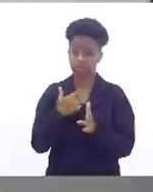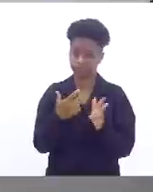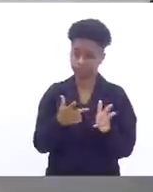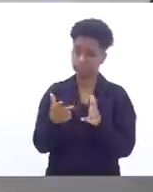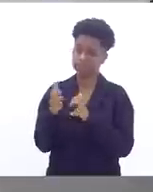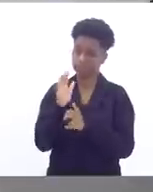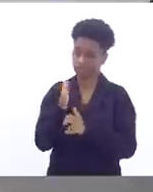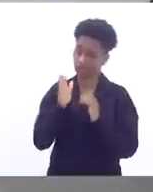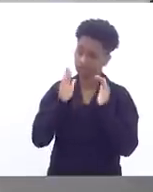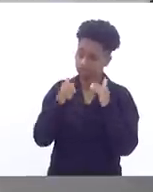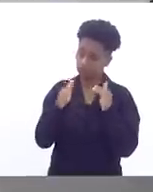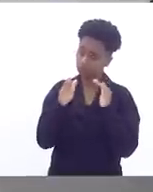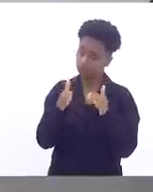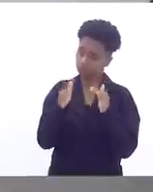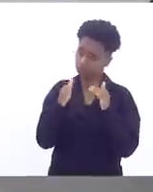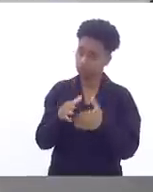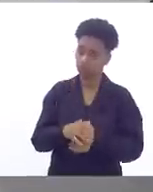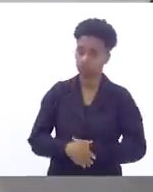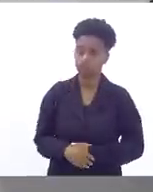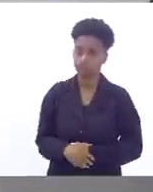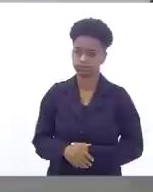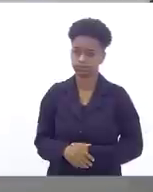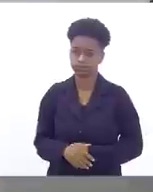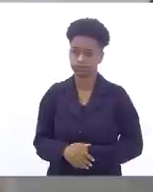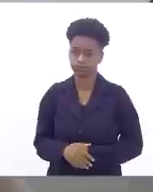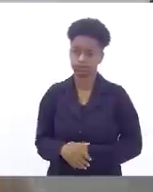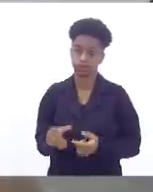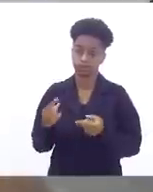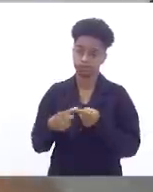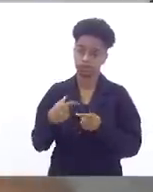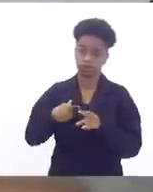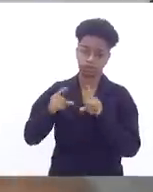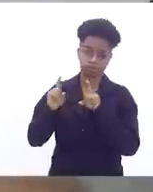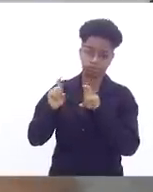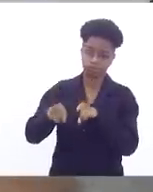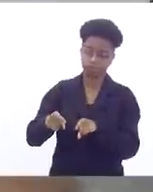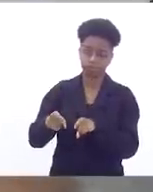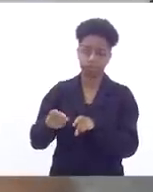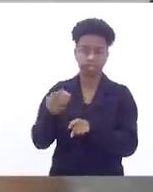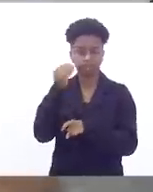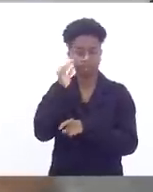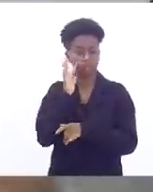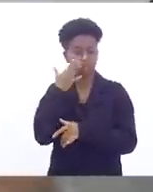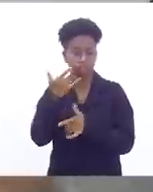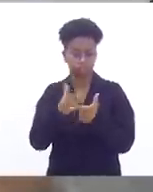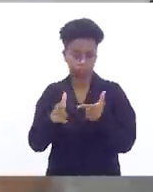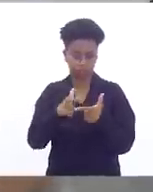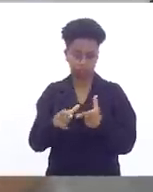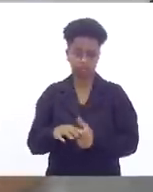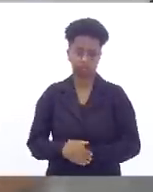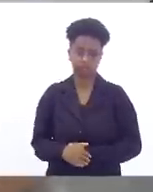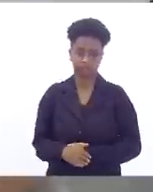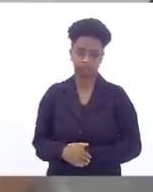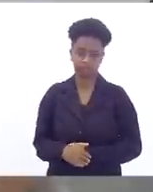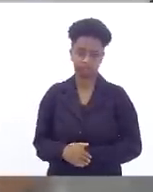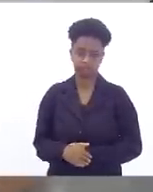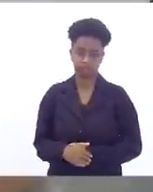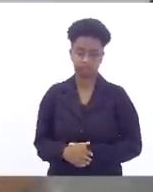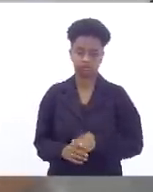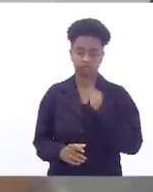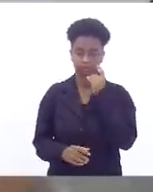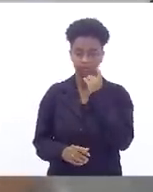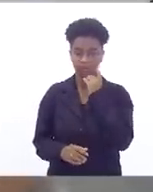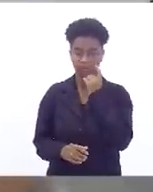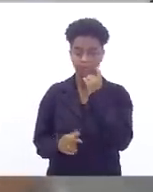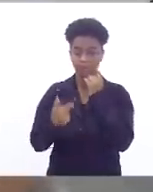focando bastante tempo logo assim que eu assumir sobre esses problemas eu falo